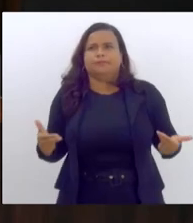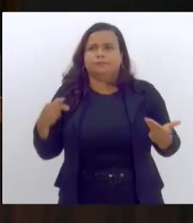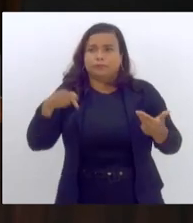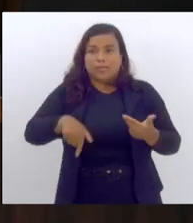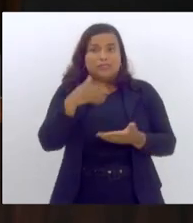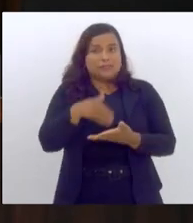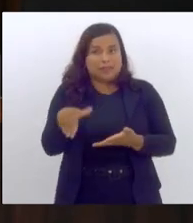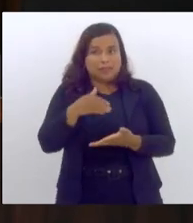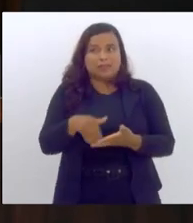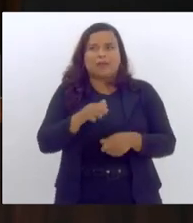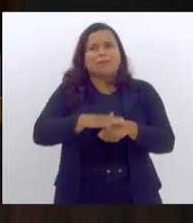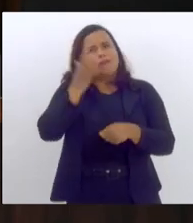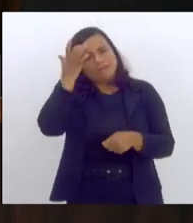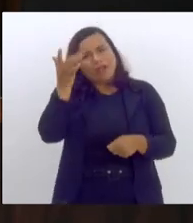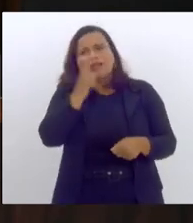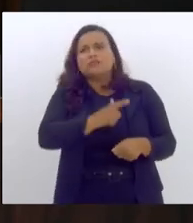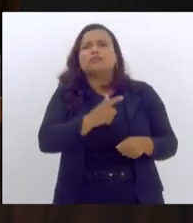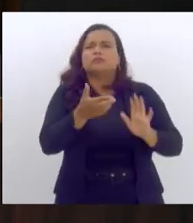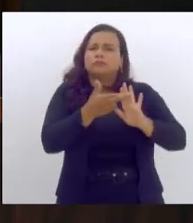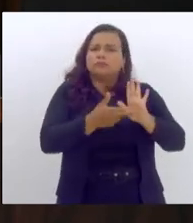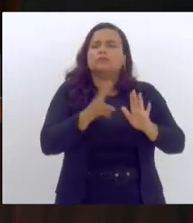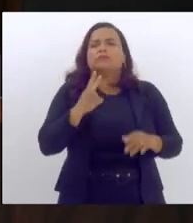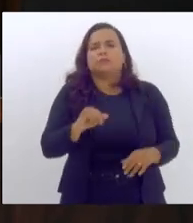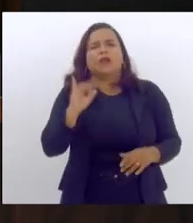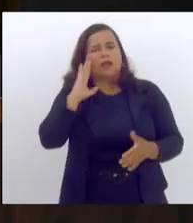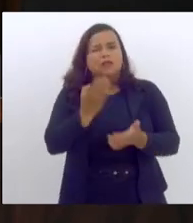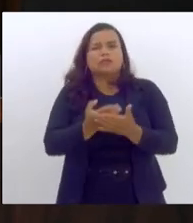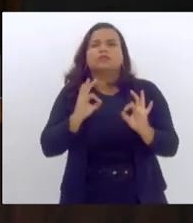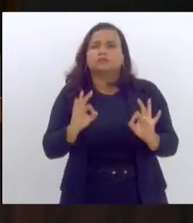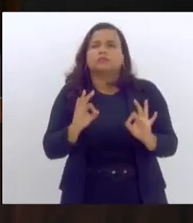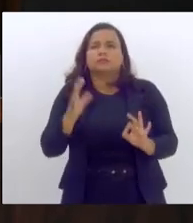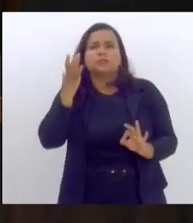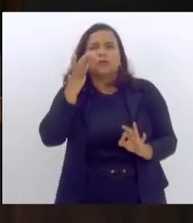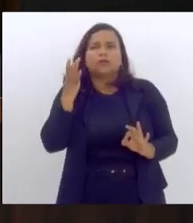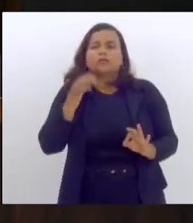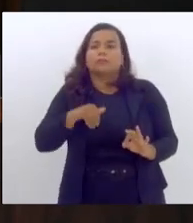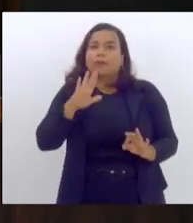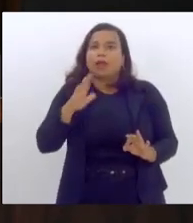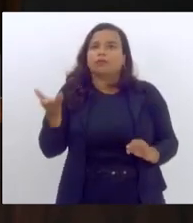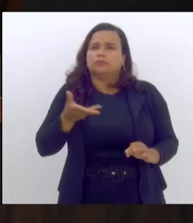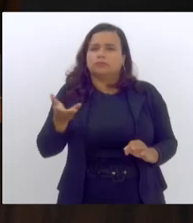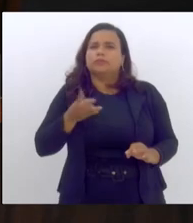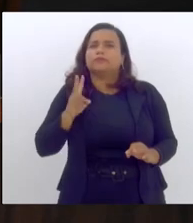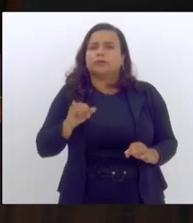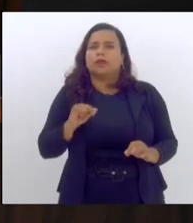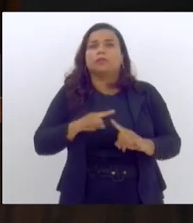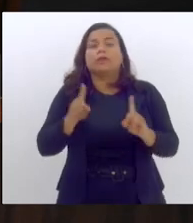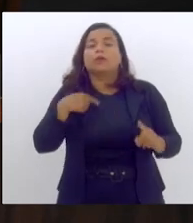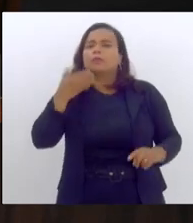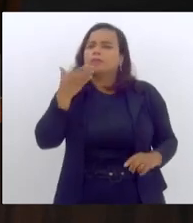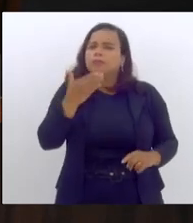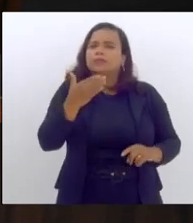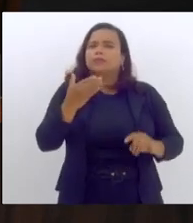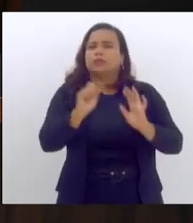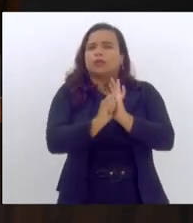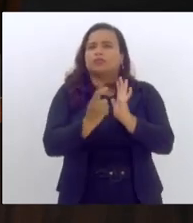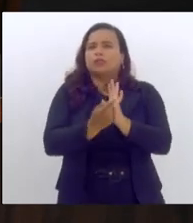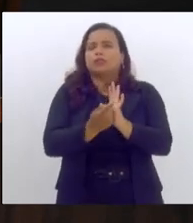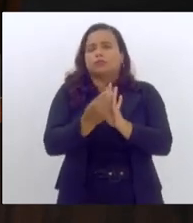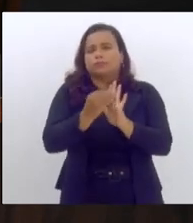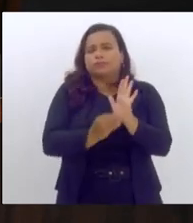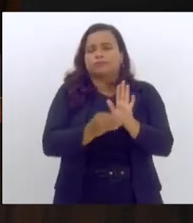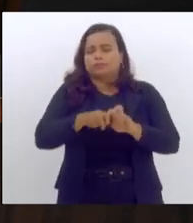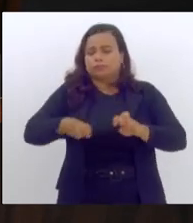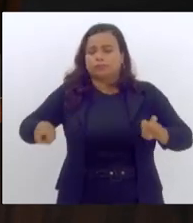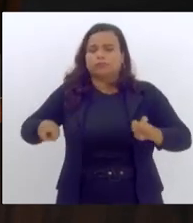secretaria, vai ser mais fácil regulamentar, eu acredito que vai ter mais celeridade, mas eu já vou pedir a ela uma agenda com a bancada feminina